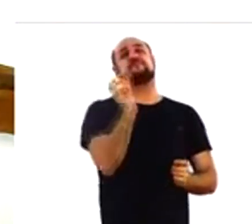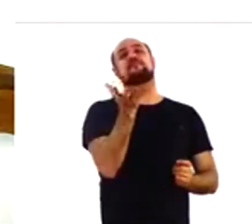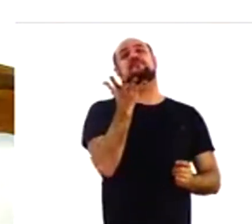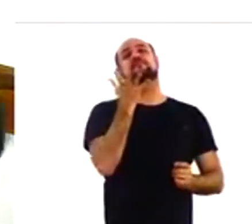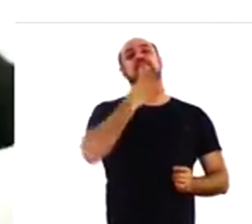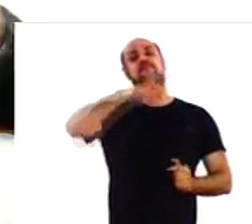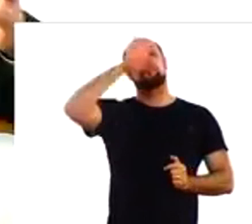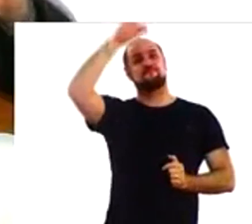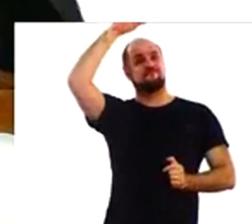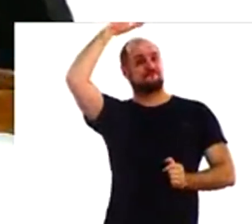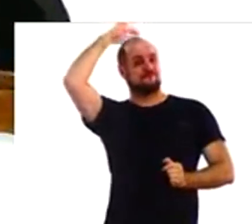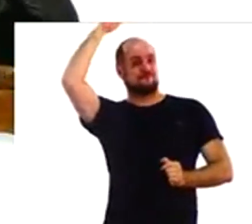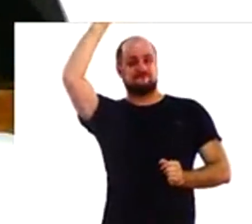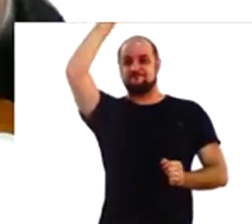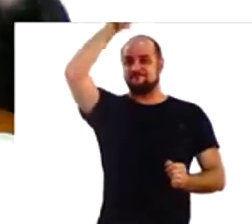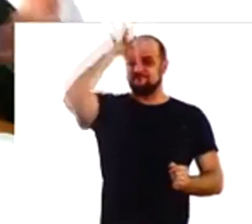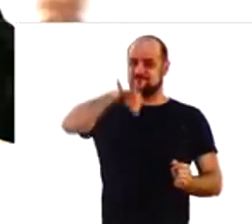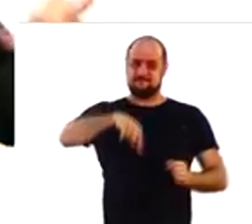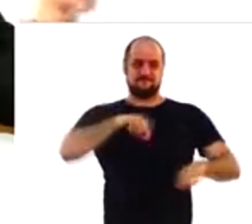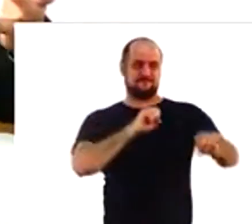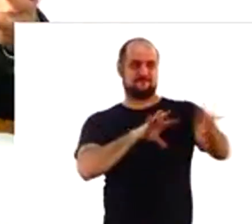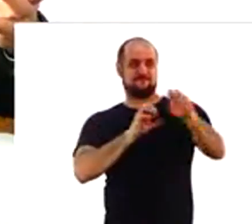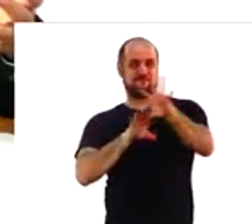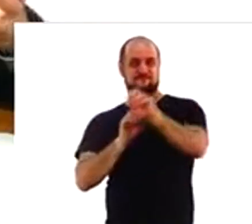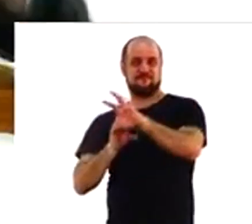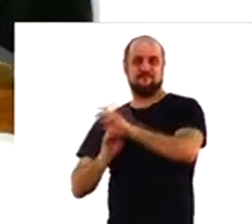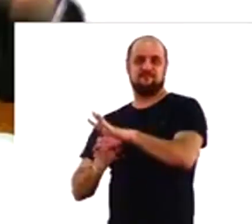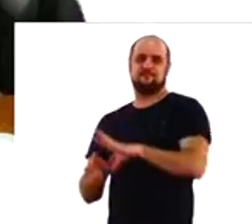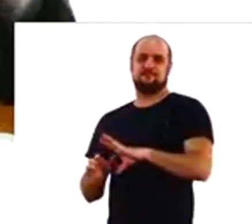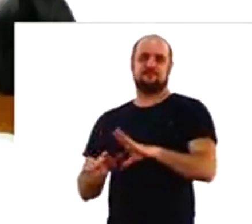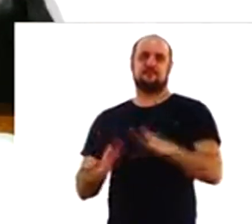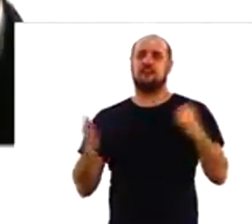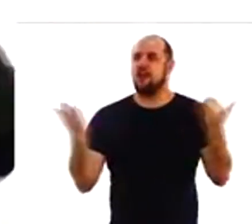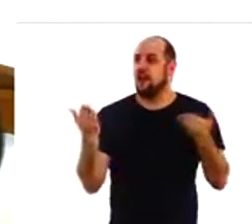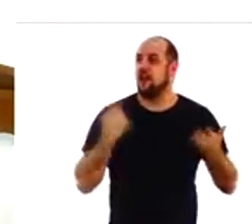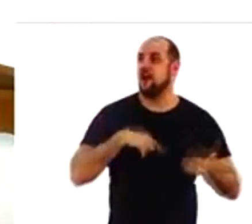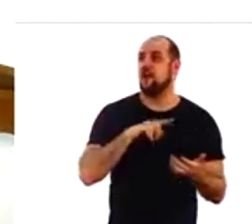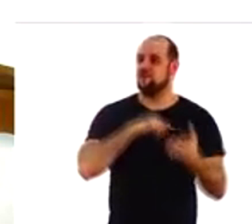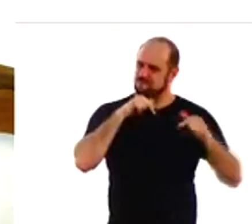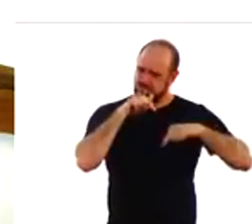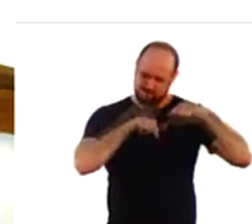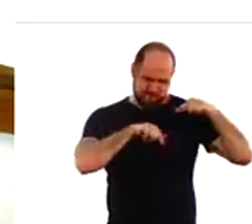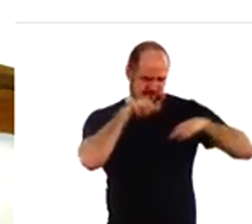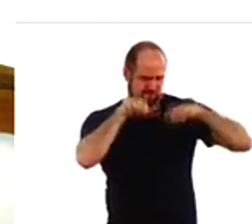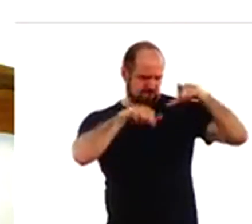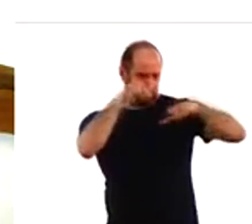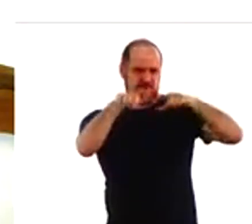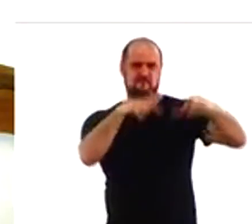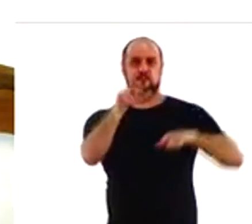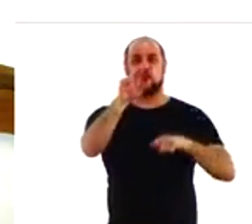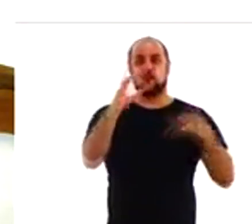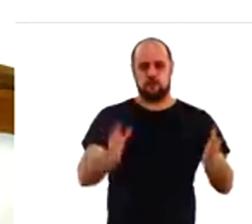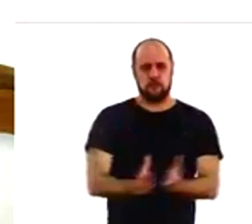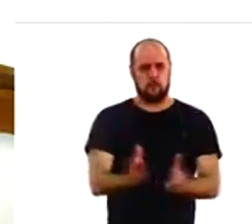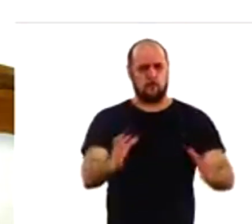Santo ficou aqui nos ensinando, e é isso que está acontecendo conosco agora. Nós estamos sendo trabalhados como um vaso que